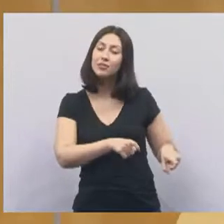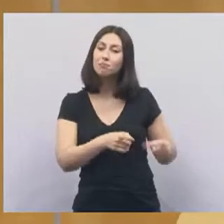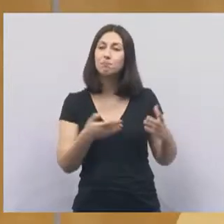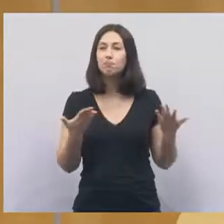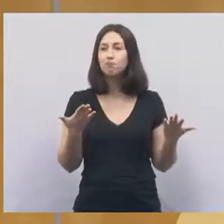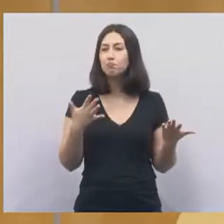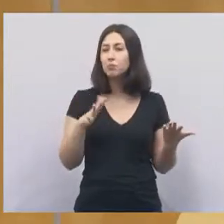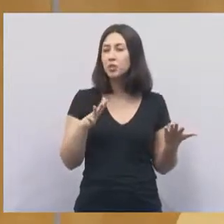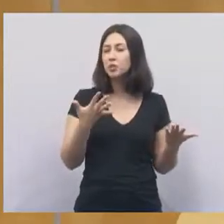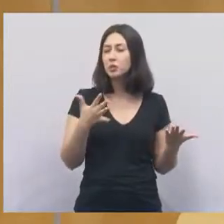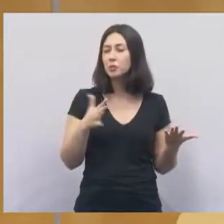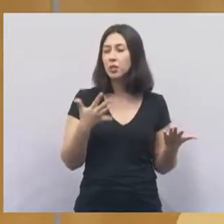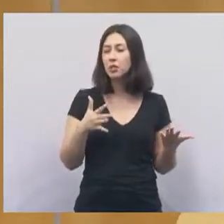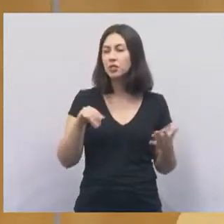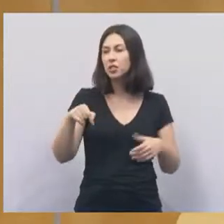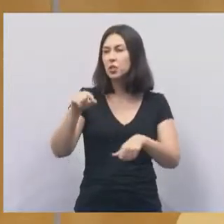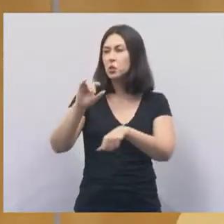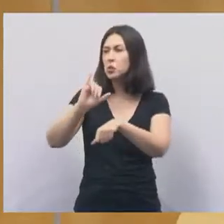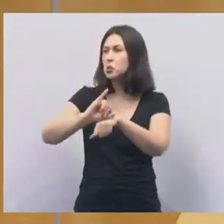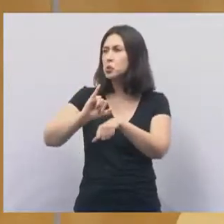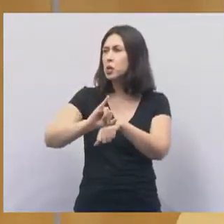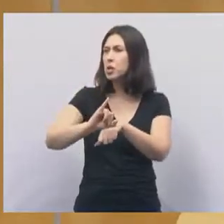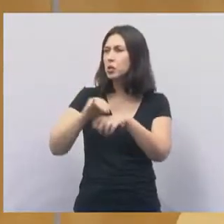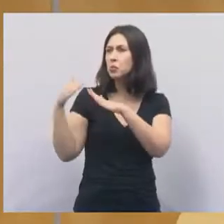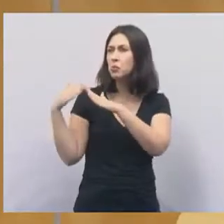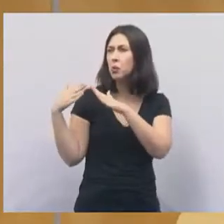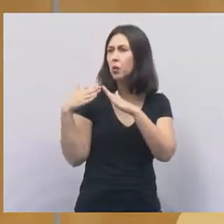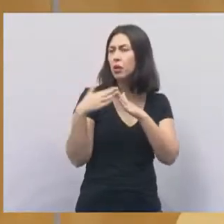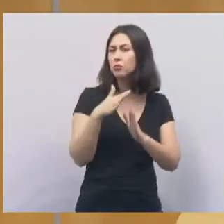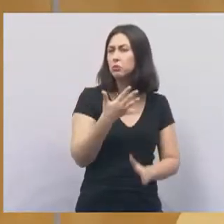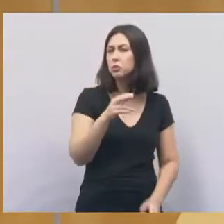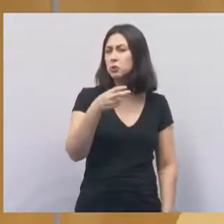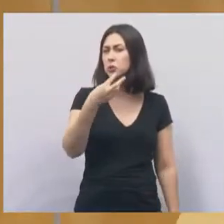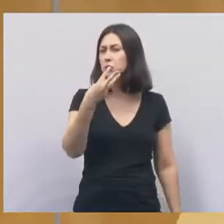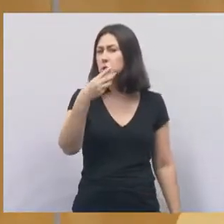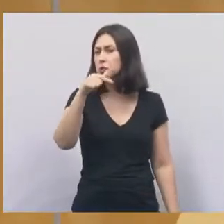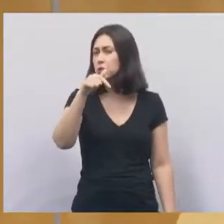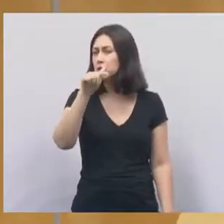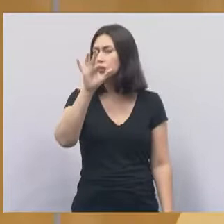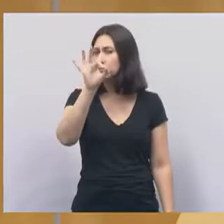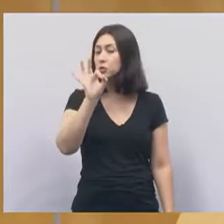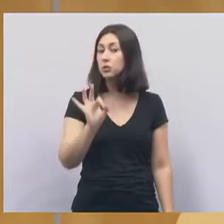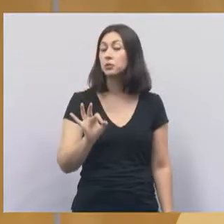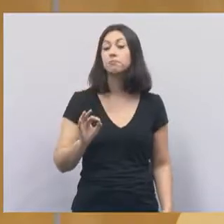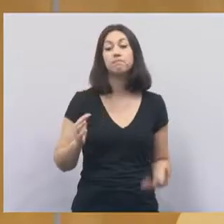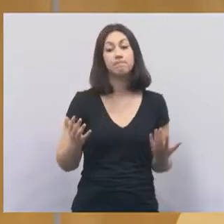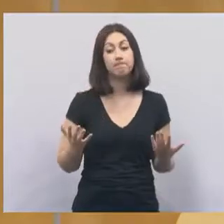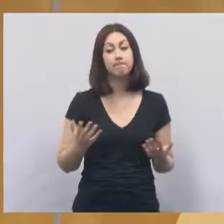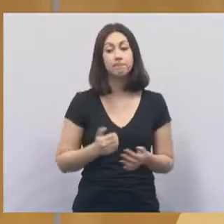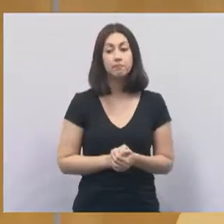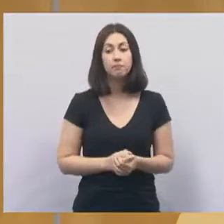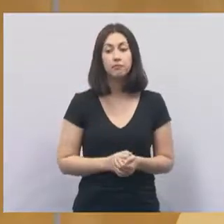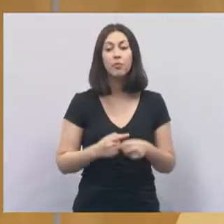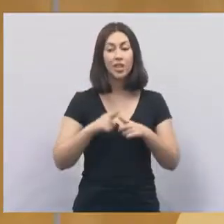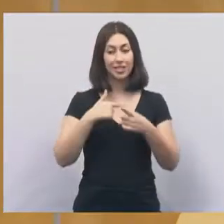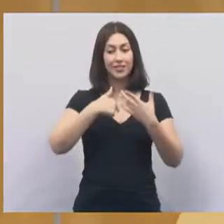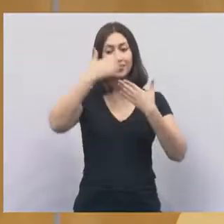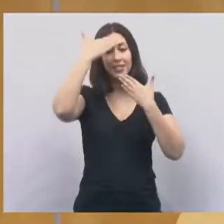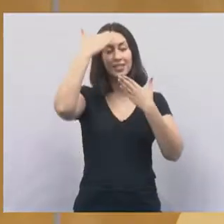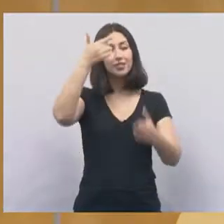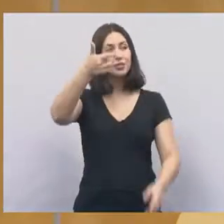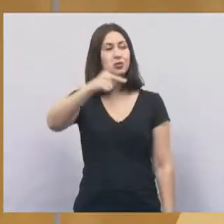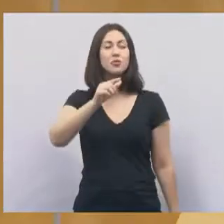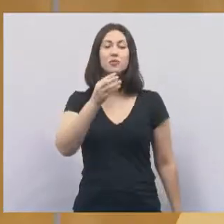aproximadamente área urbanizada em torno de 37%, que me vem a mente agora de registro Mas agradeço mais uma vez